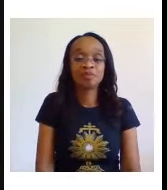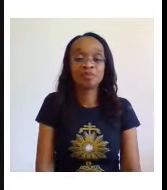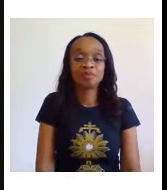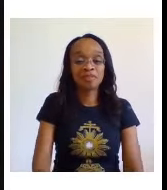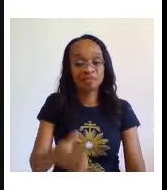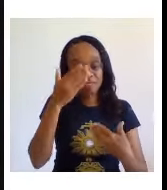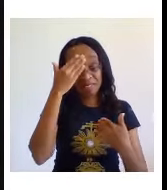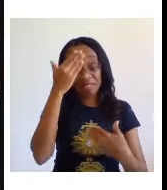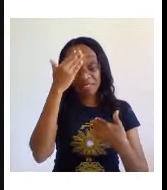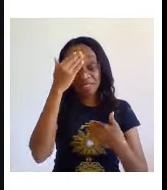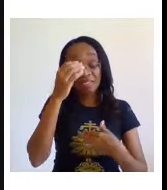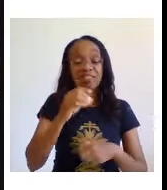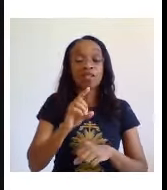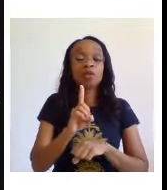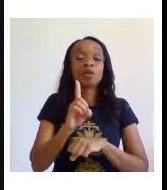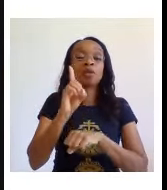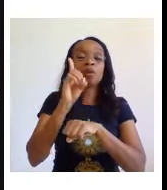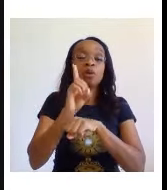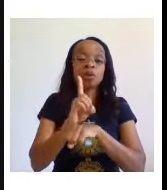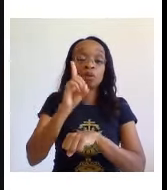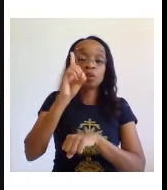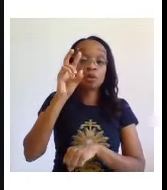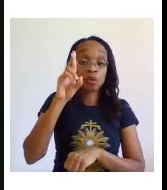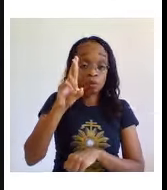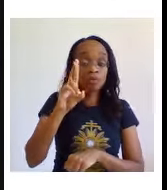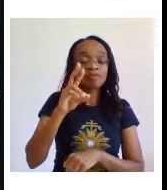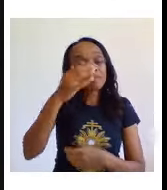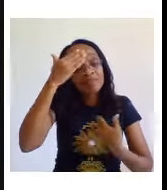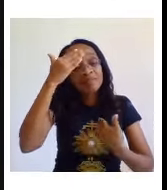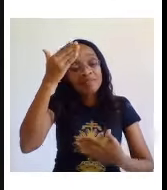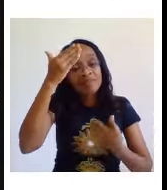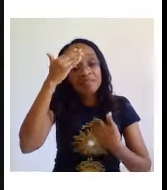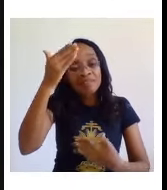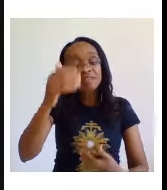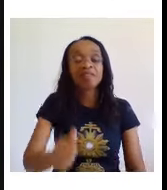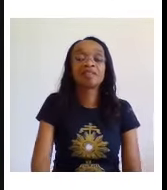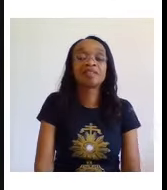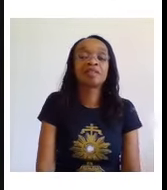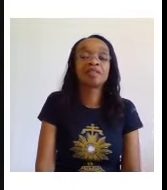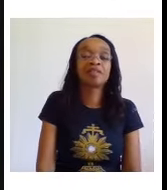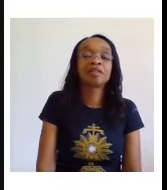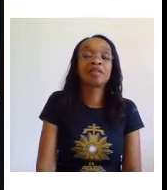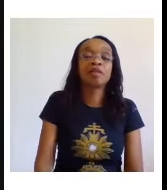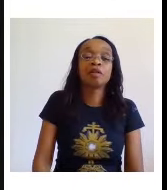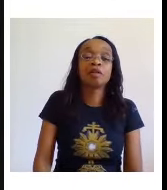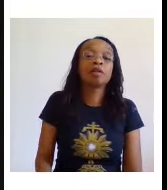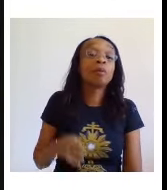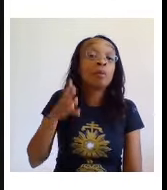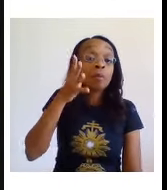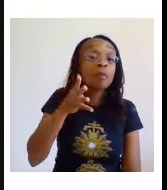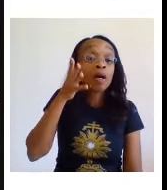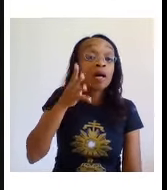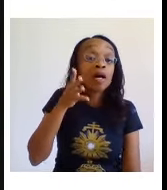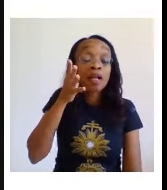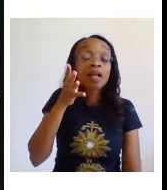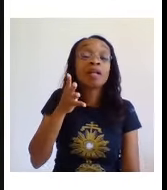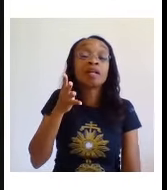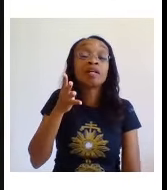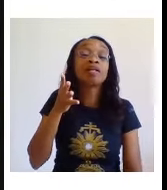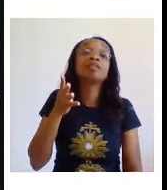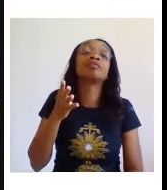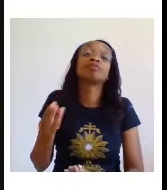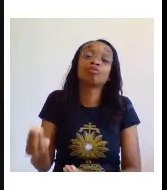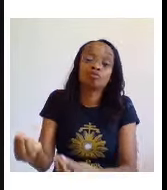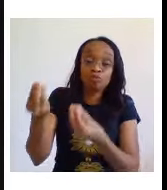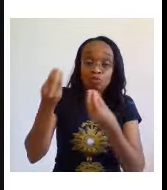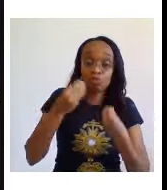Quero agradecer ao Dr. Lincoln. Nosso muito obrigado, Dr. Lincoln, por nos presentear com essa palestra